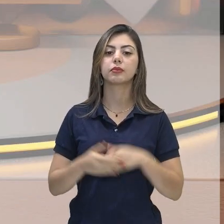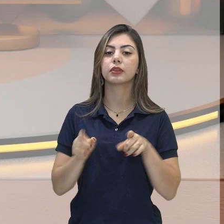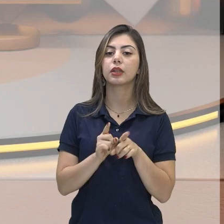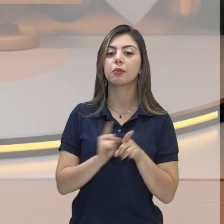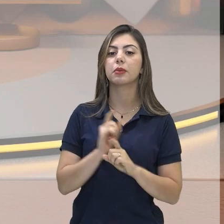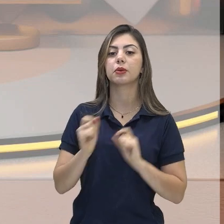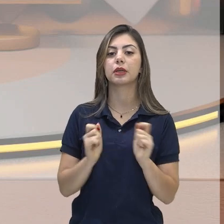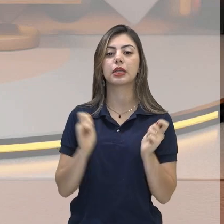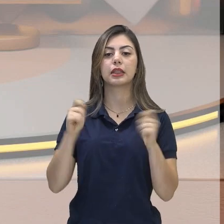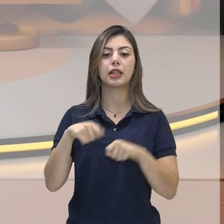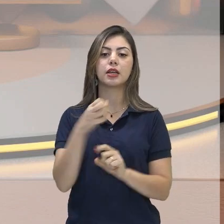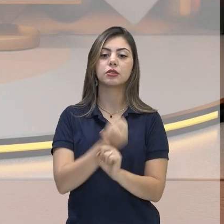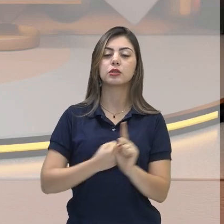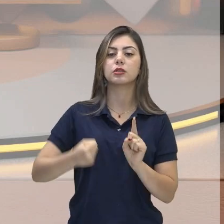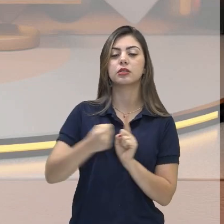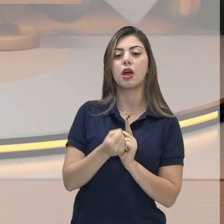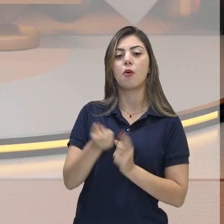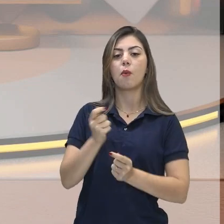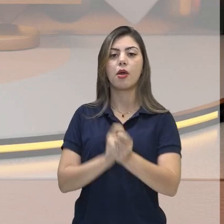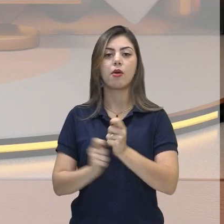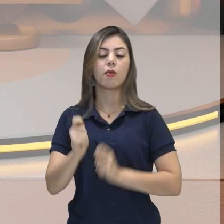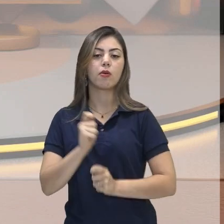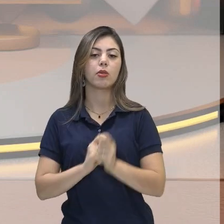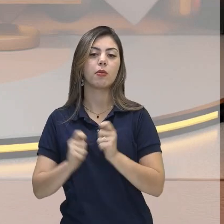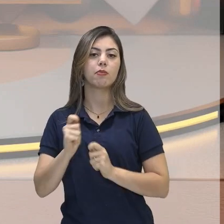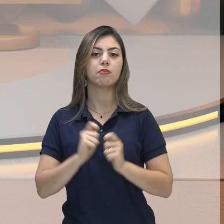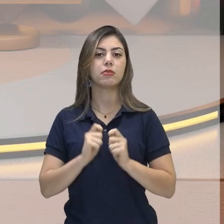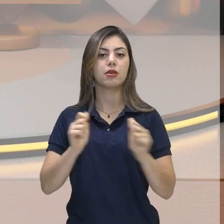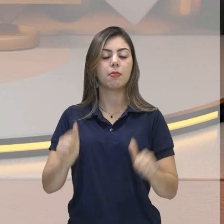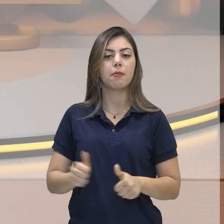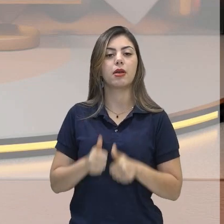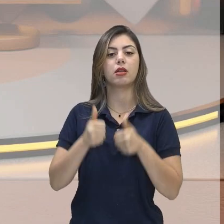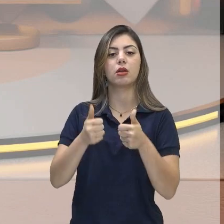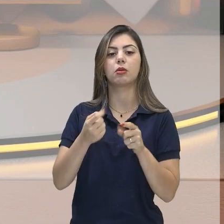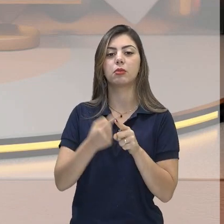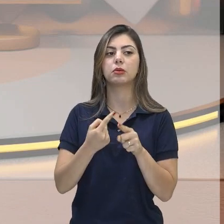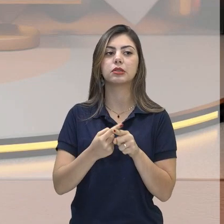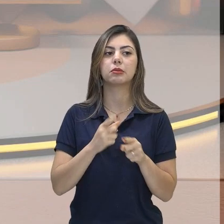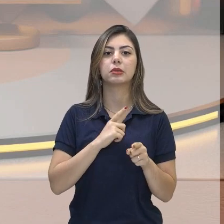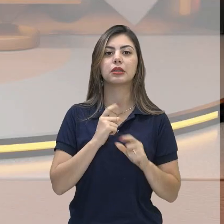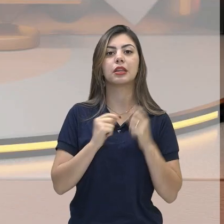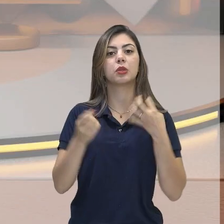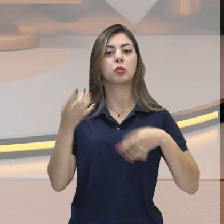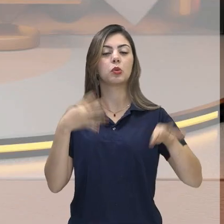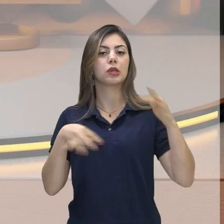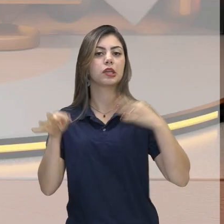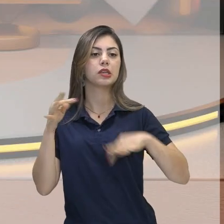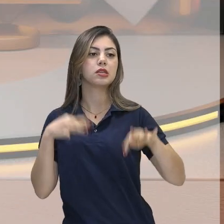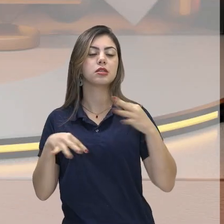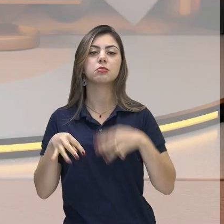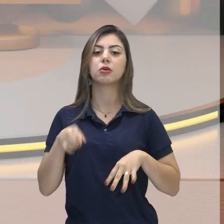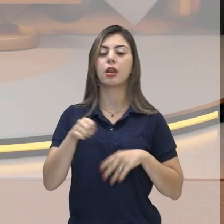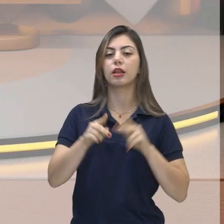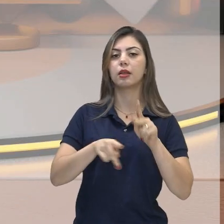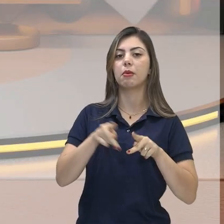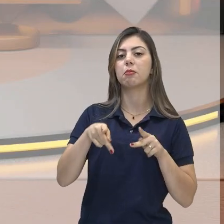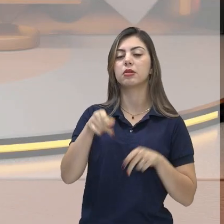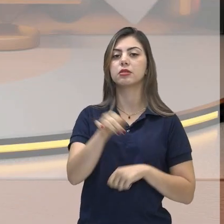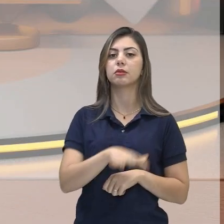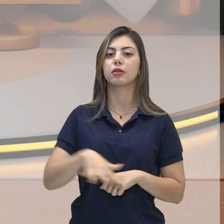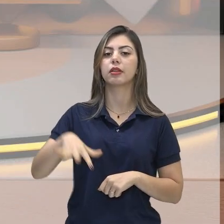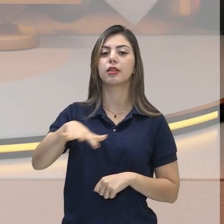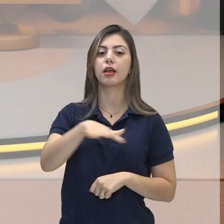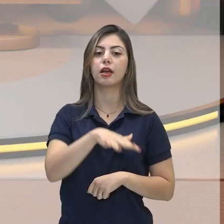benefícios sociais e econômicos, como desenvolvimento das atividades de turismo, criação de renda para essa população dentro